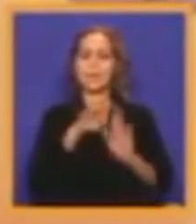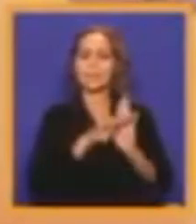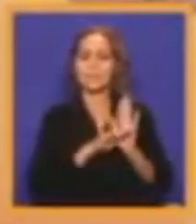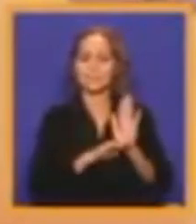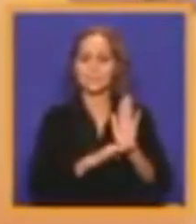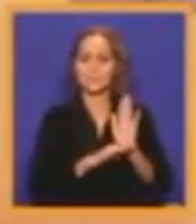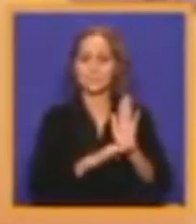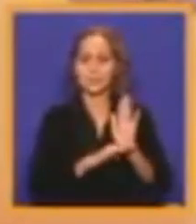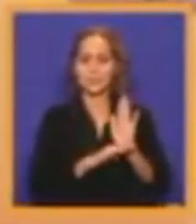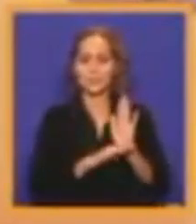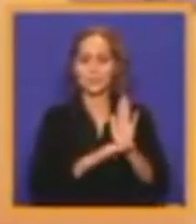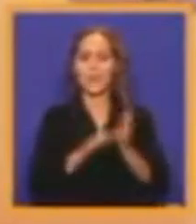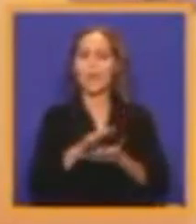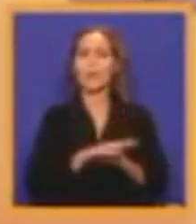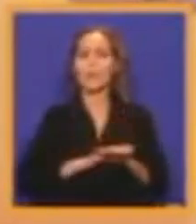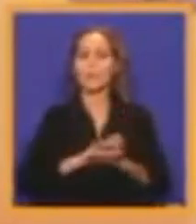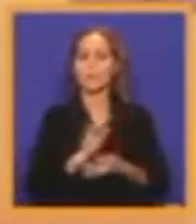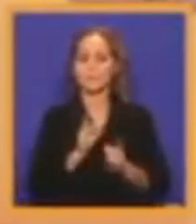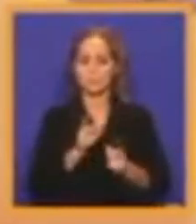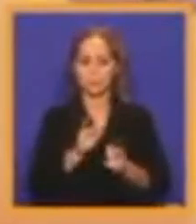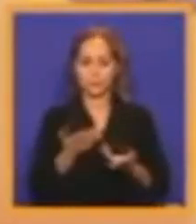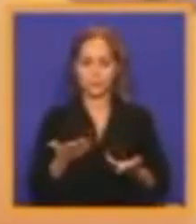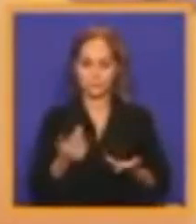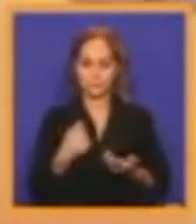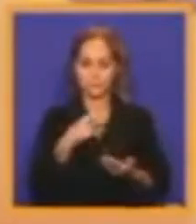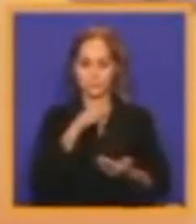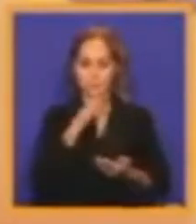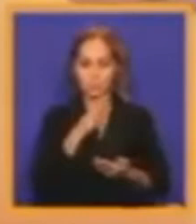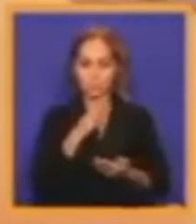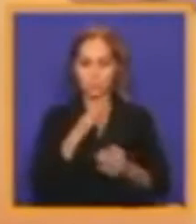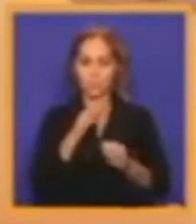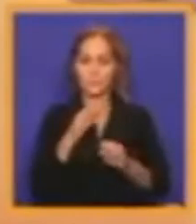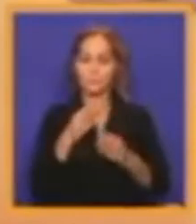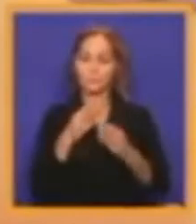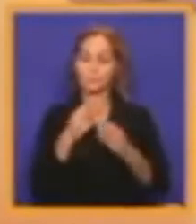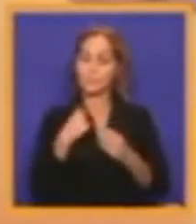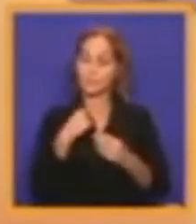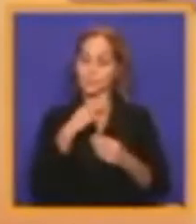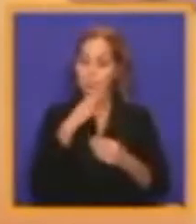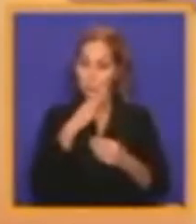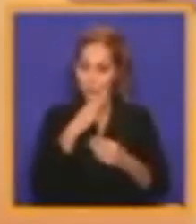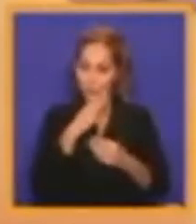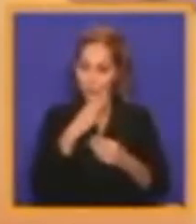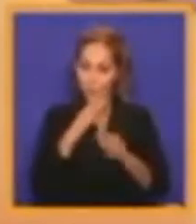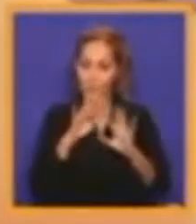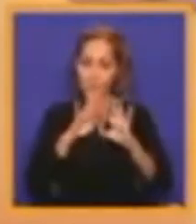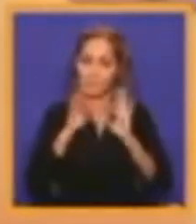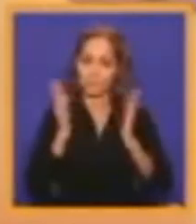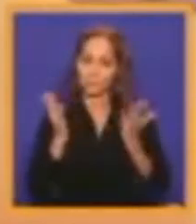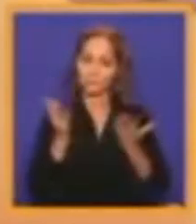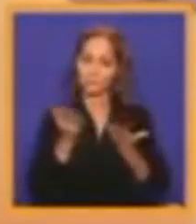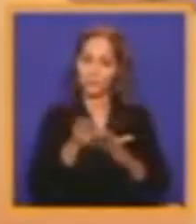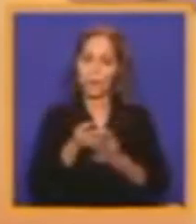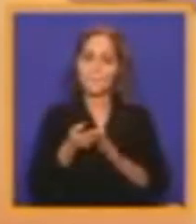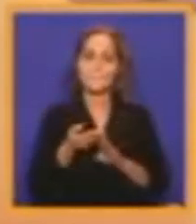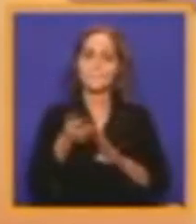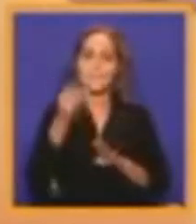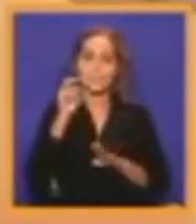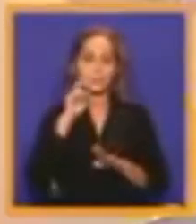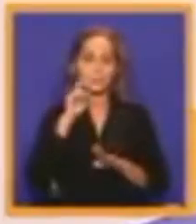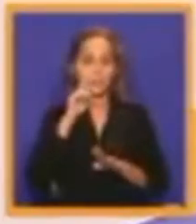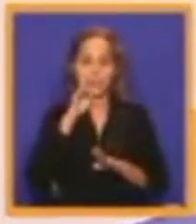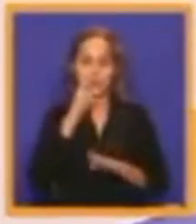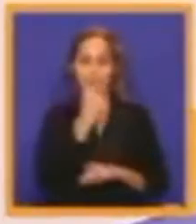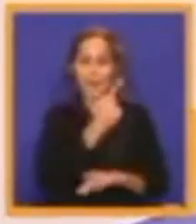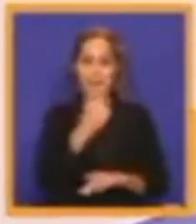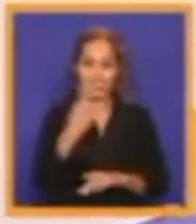é relativa a quê? Vamos lá portanto, ver. Isto quer dizer que, de uma maneira... Reparem, estão mais protegidos cada aqui signo, o... Se cada signo